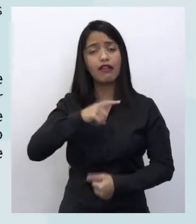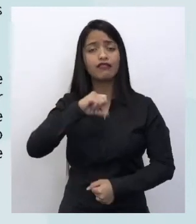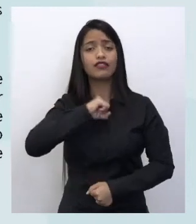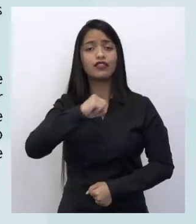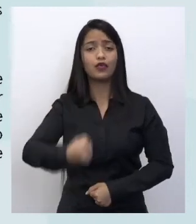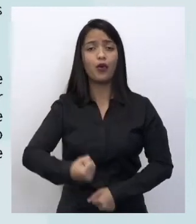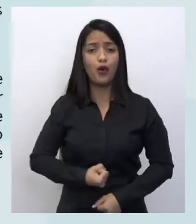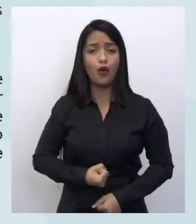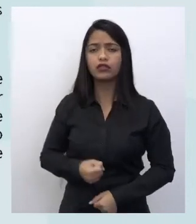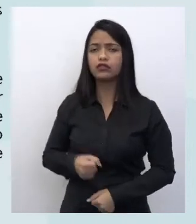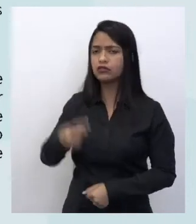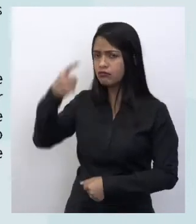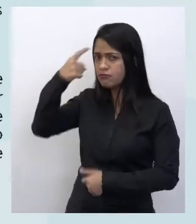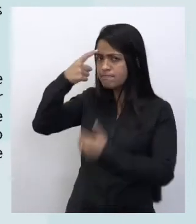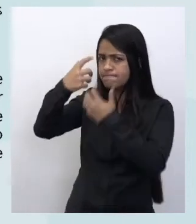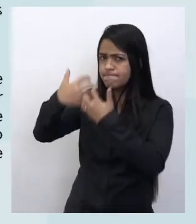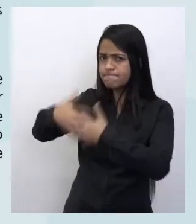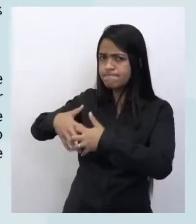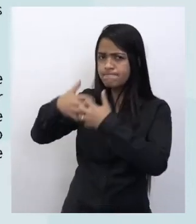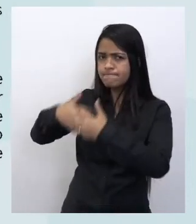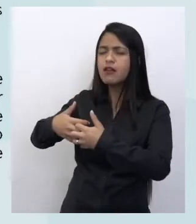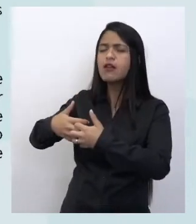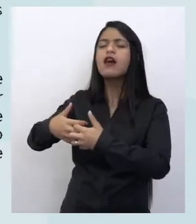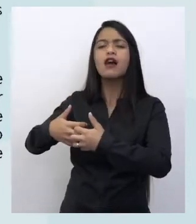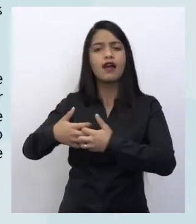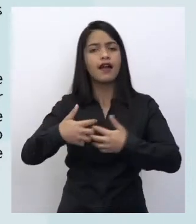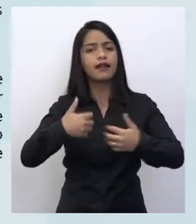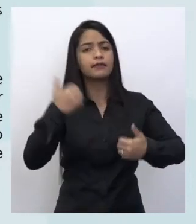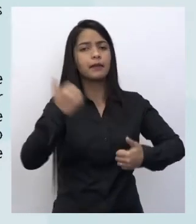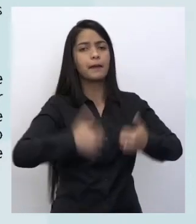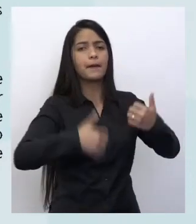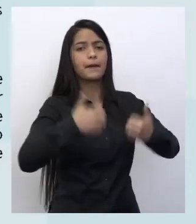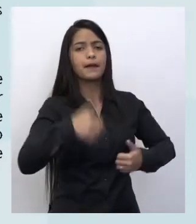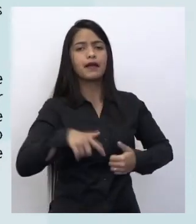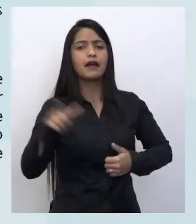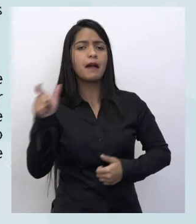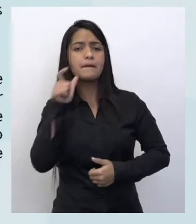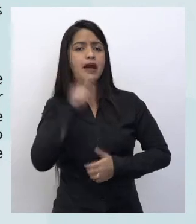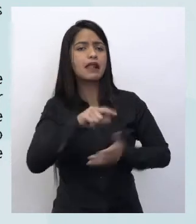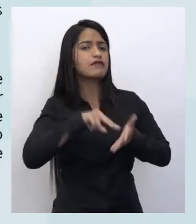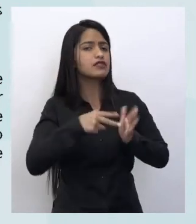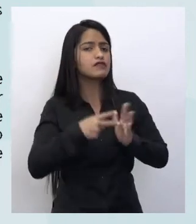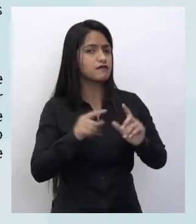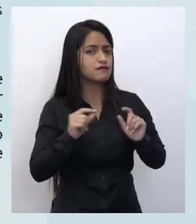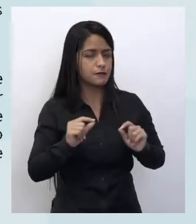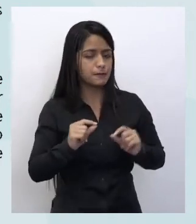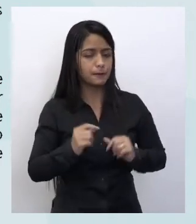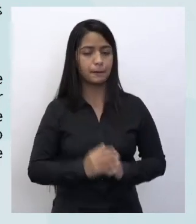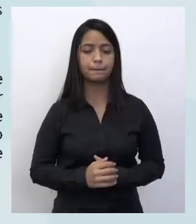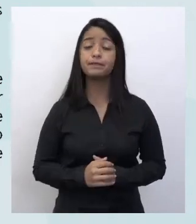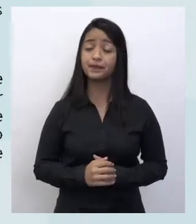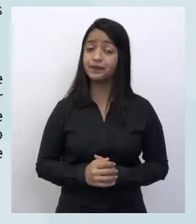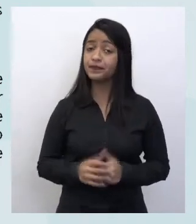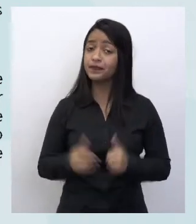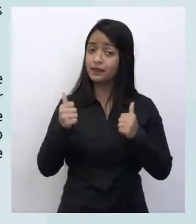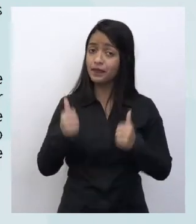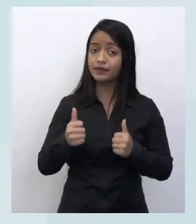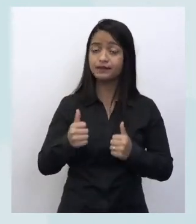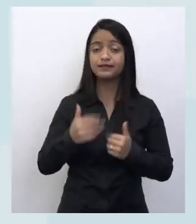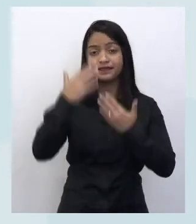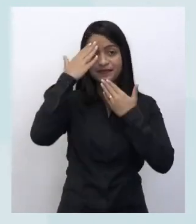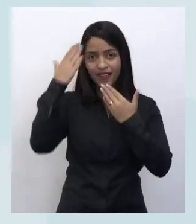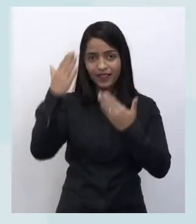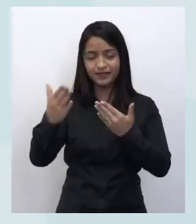interpretam, isto é, explicam o significado das palavras divinas. Muito bem, obrigada,